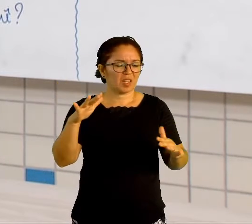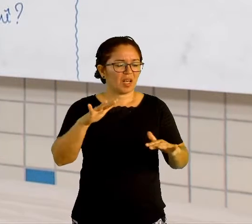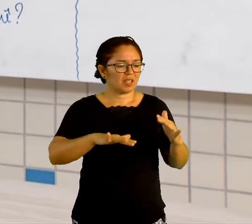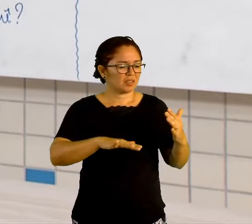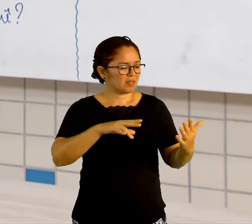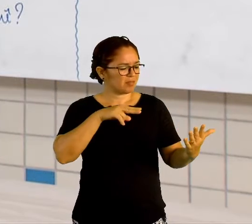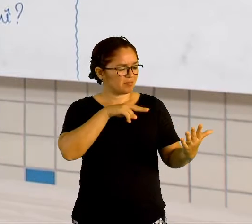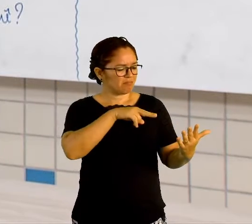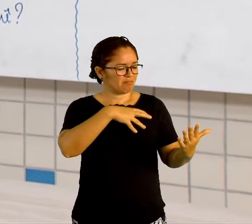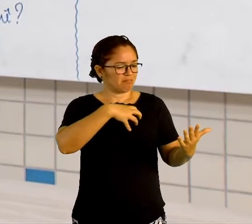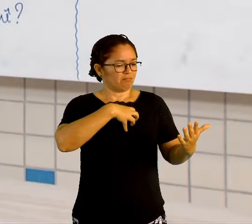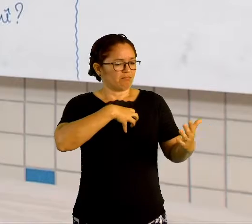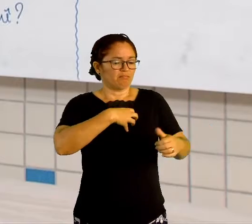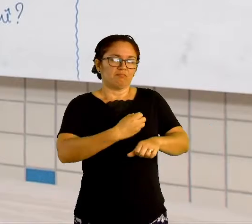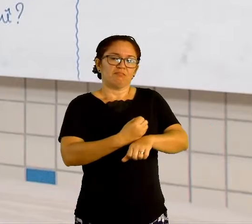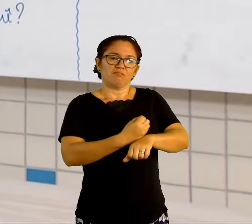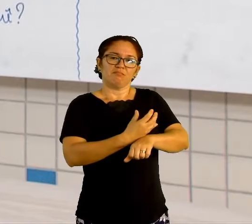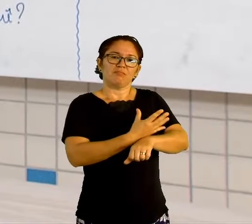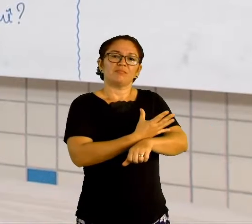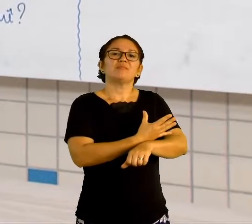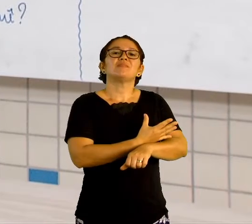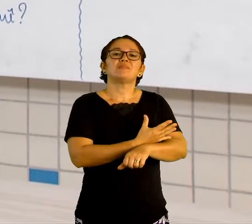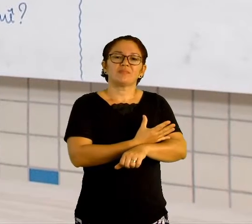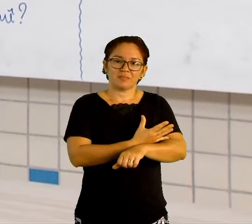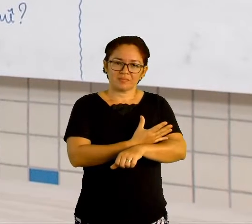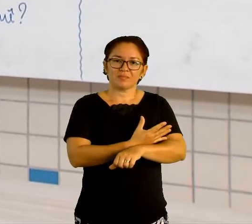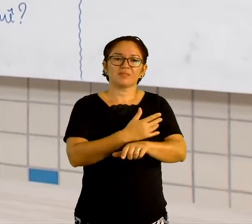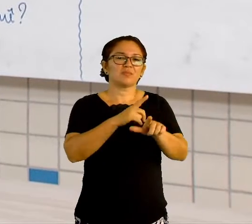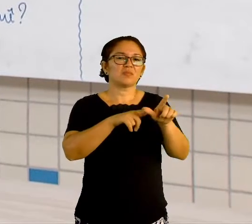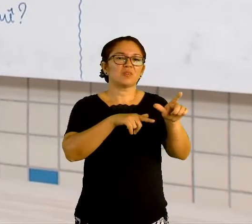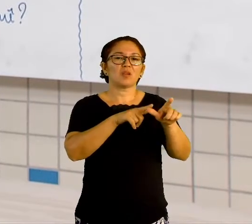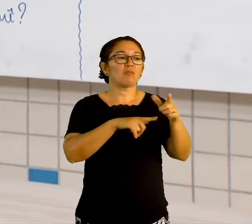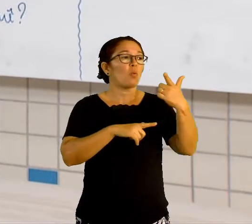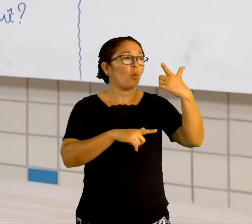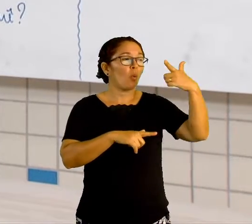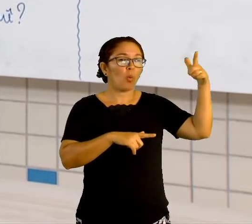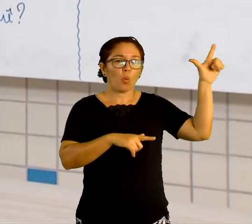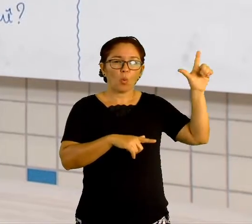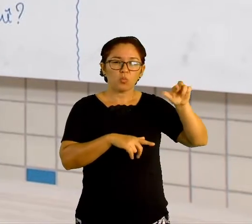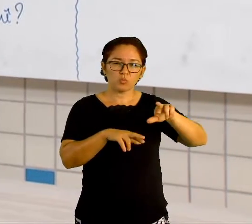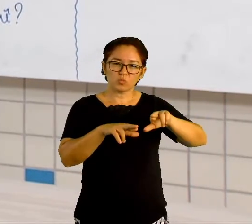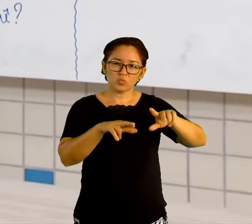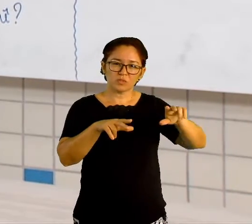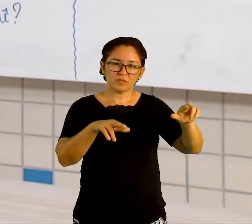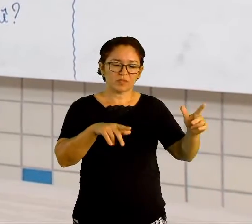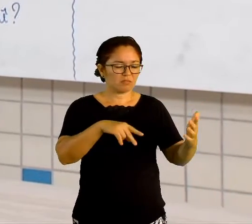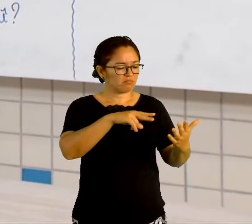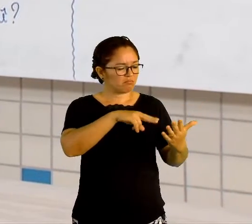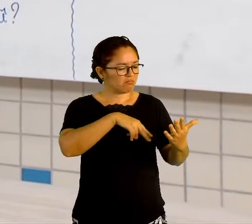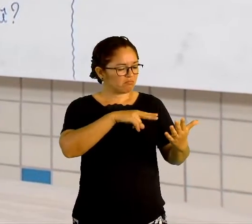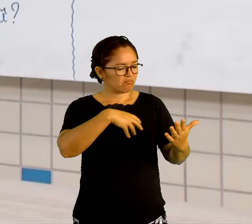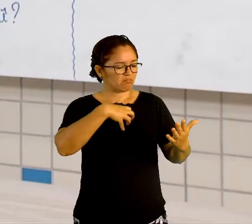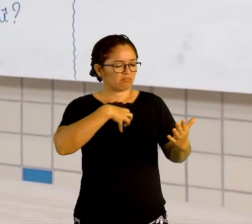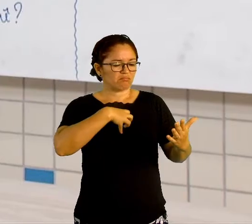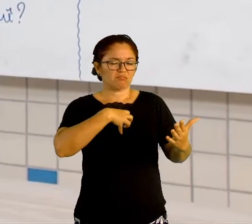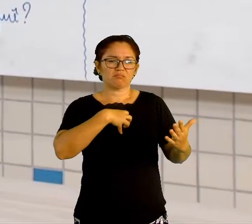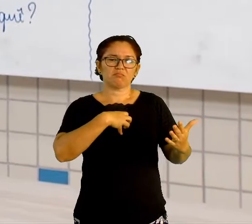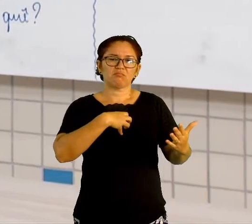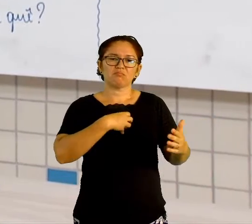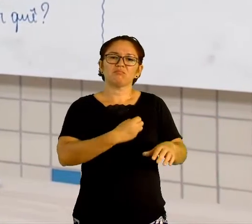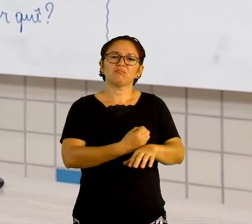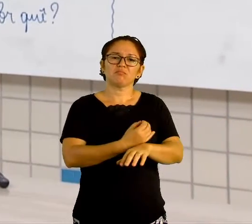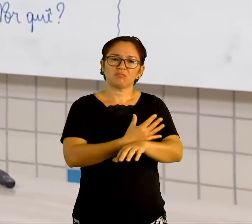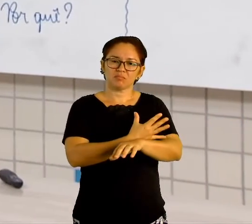emoção dela na pessoa. Então, a gente pode fazer algumas avaliações a respeito do